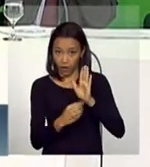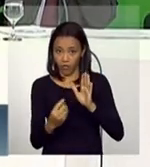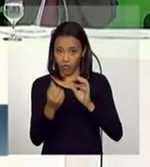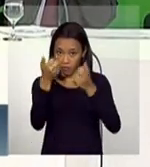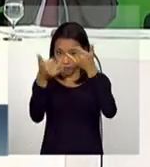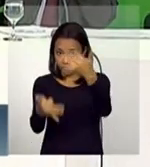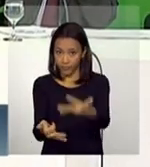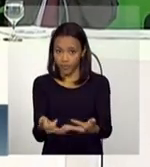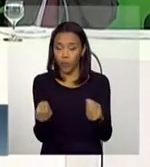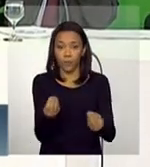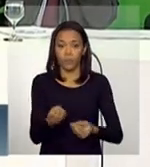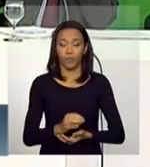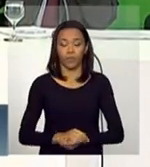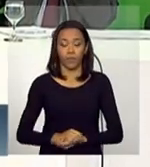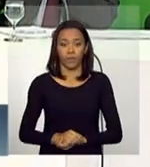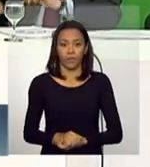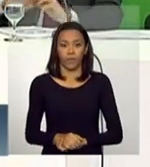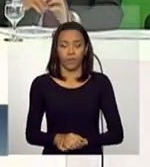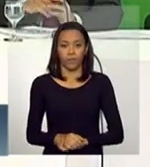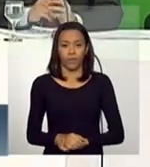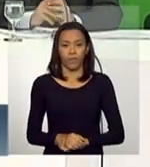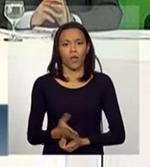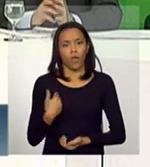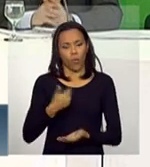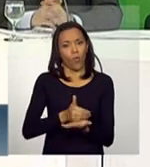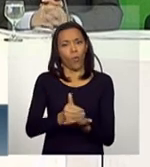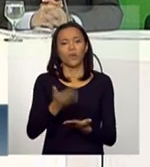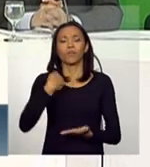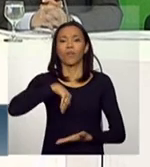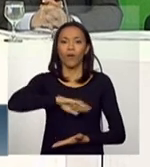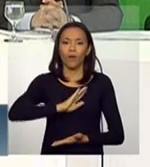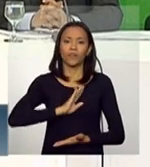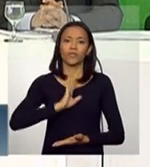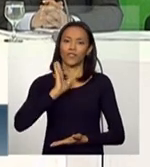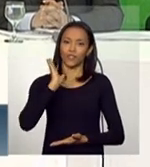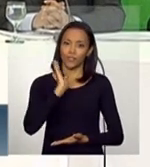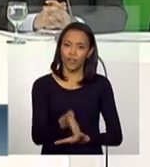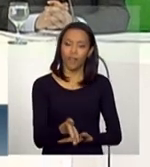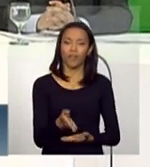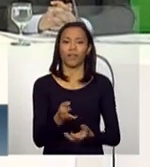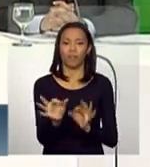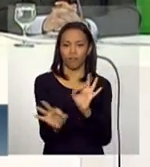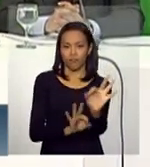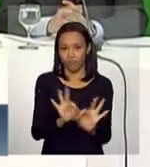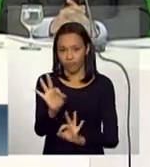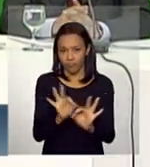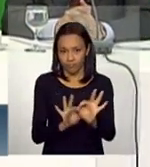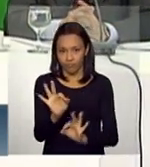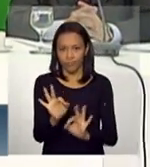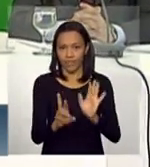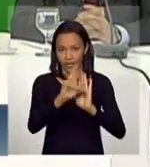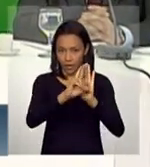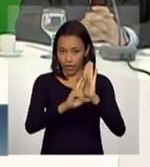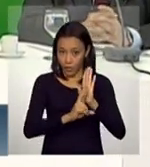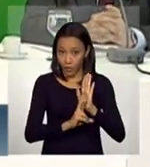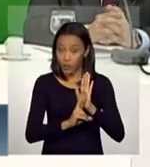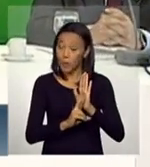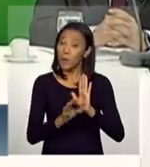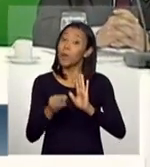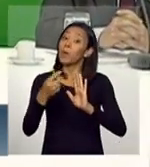A princípio, nós estabeleceríamos o novo marco regulatório por uma medida